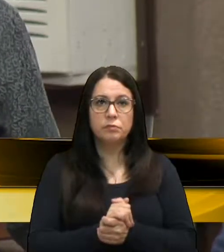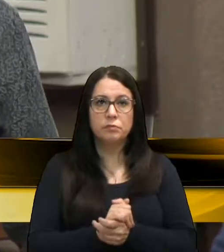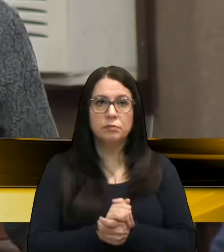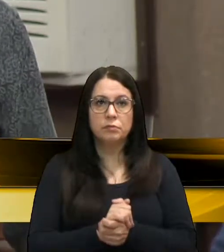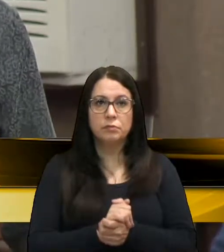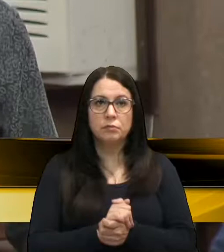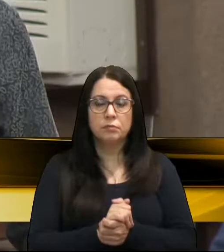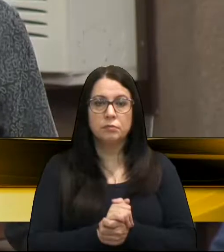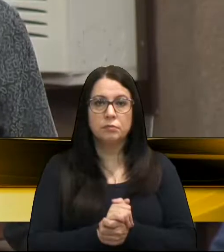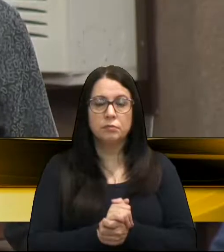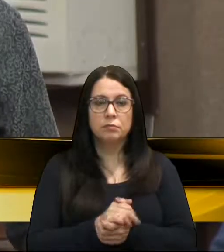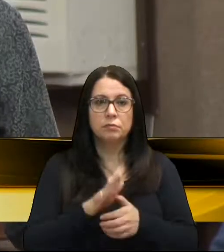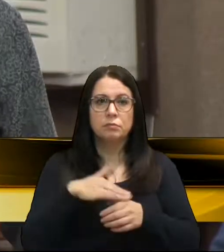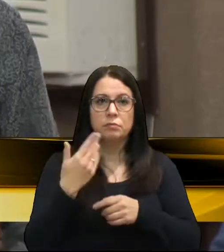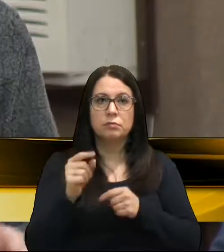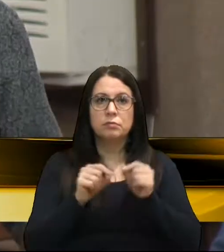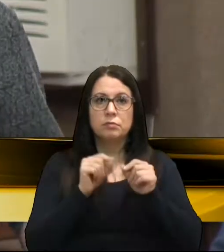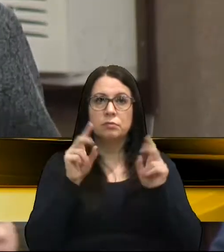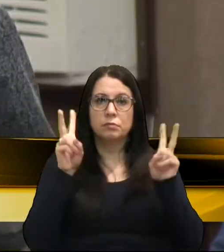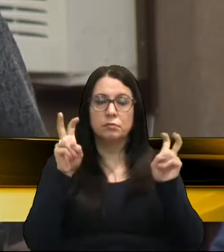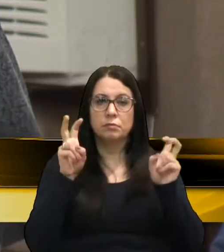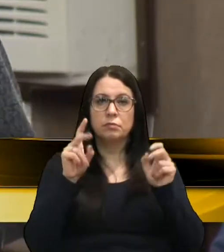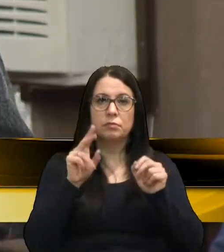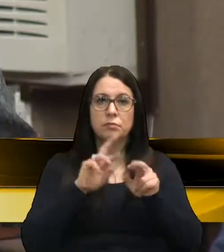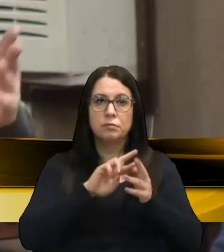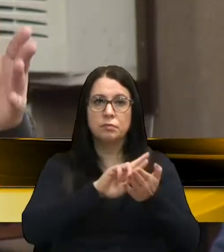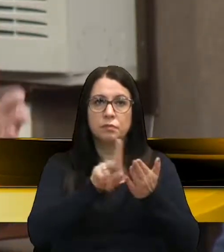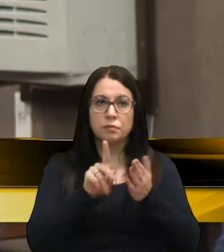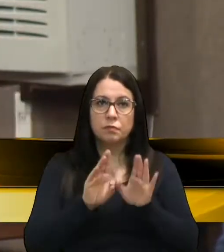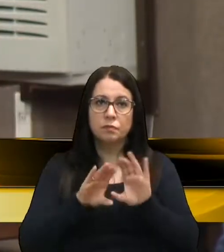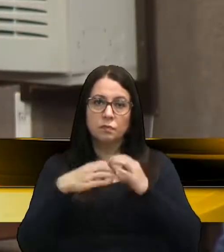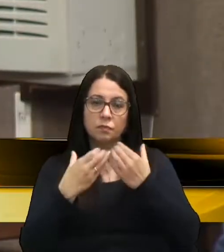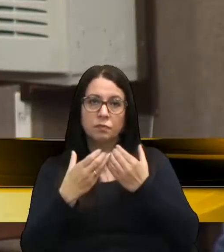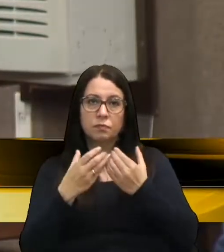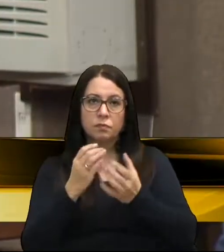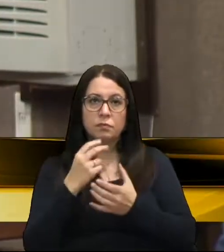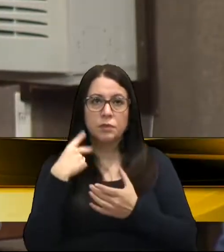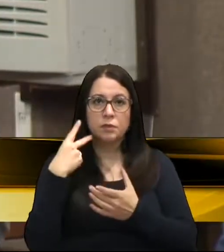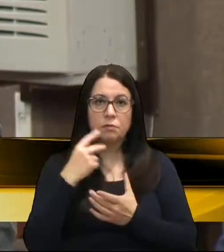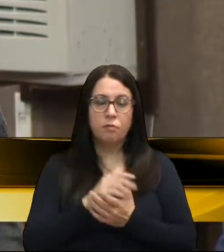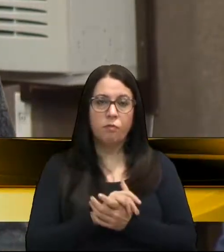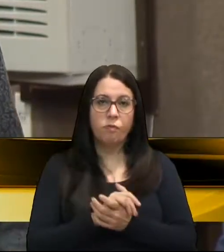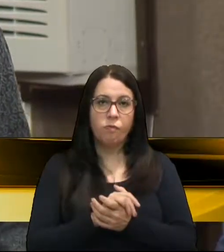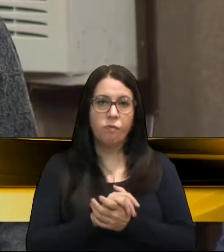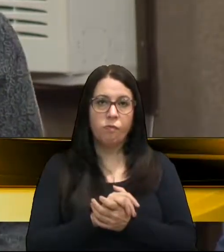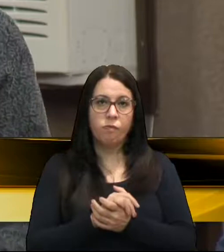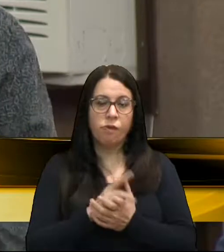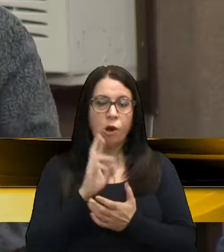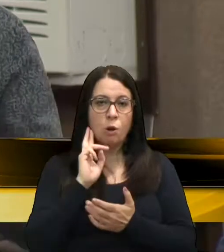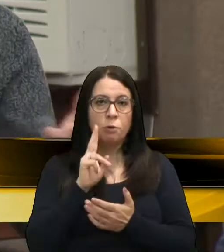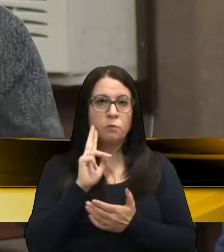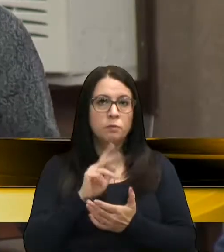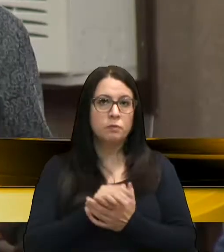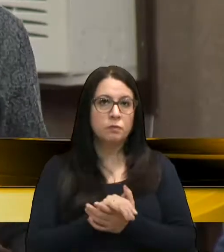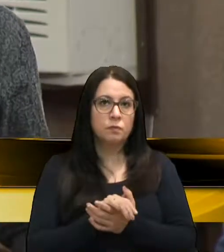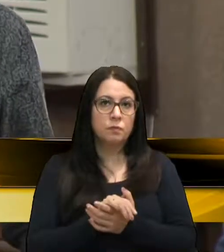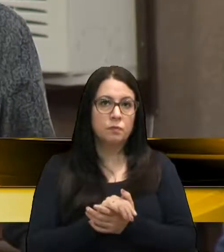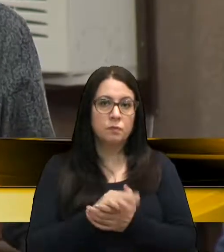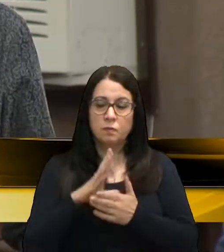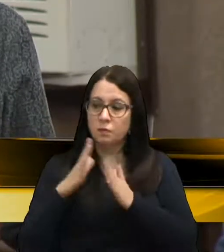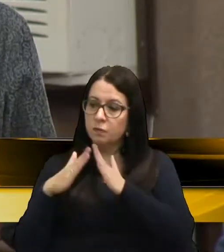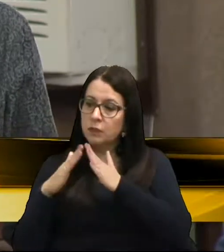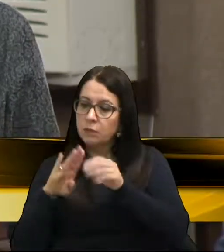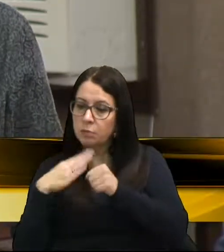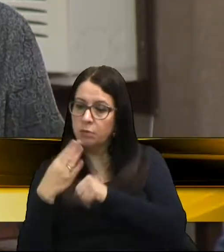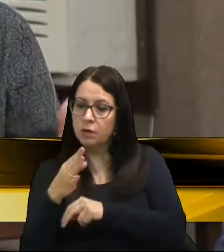à frente desse tema aí com diversas comunidades. Aqui o vereador Renato Oliveira, já morador do bairro Fátima,